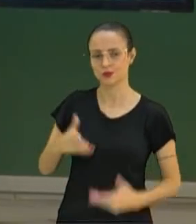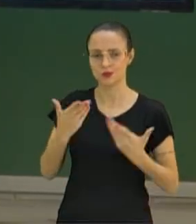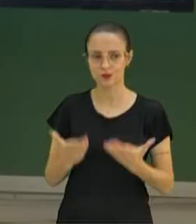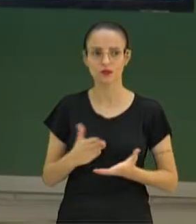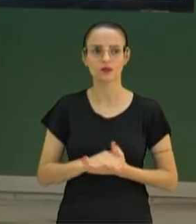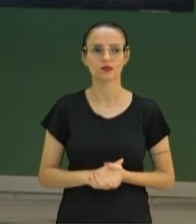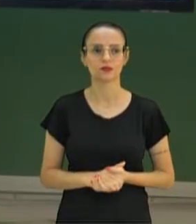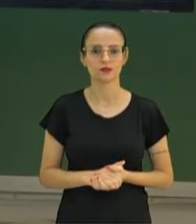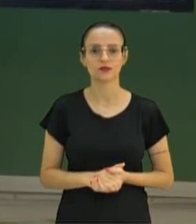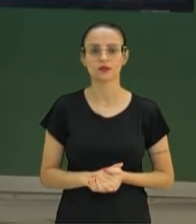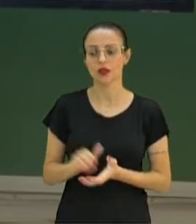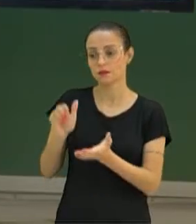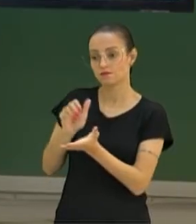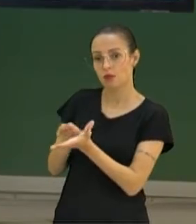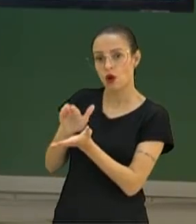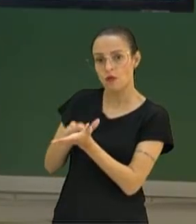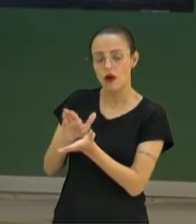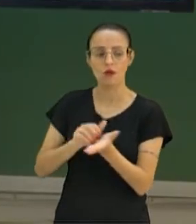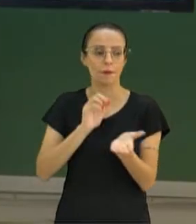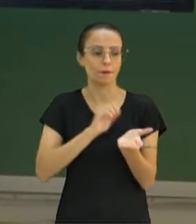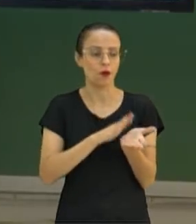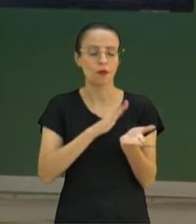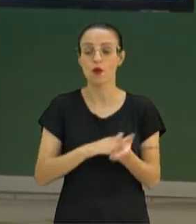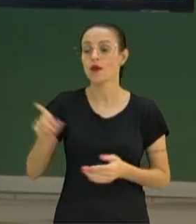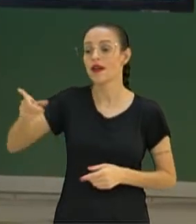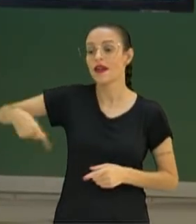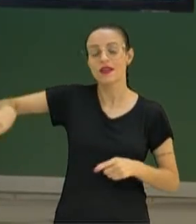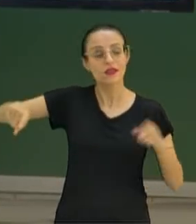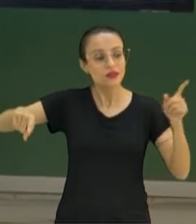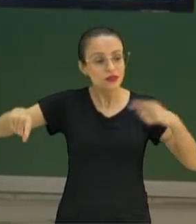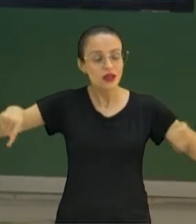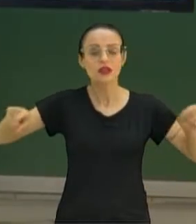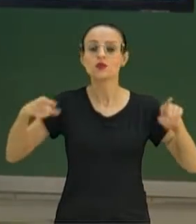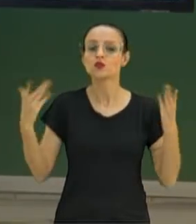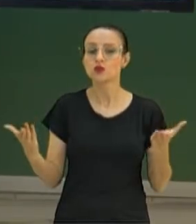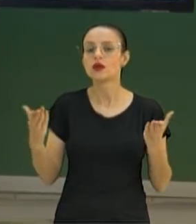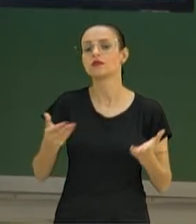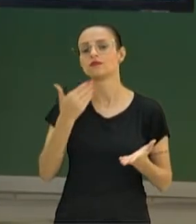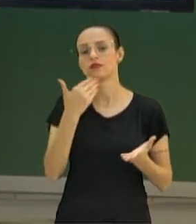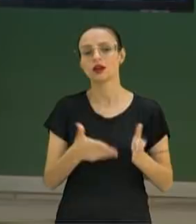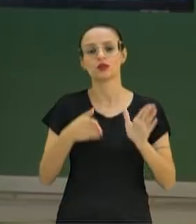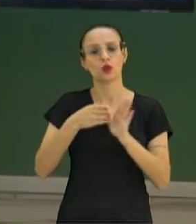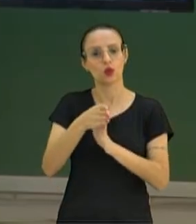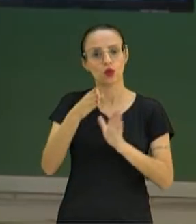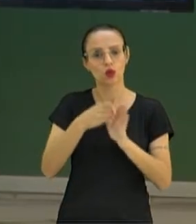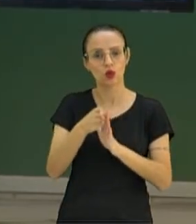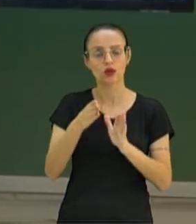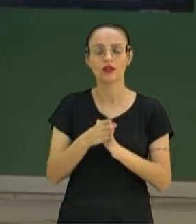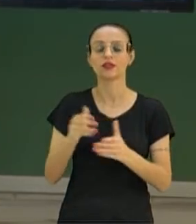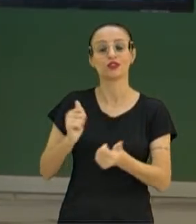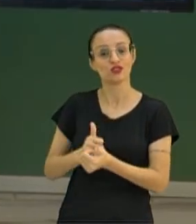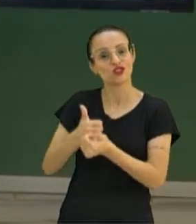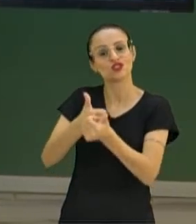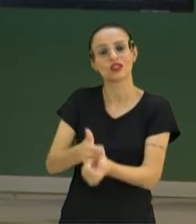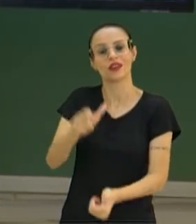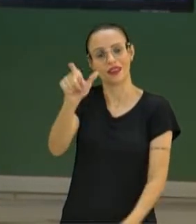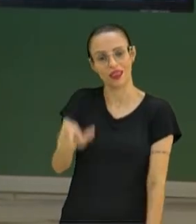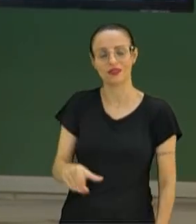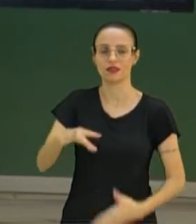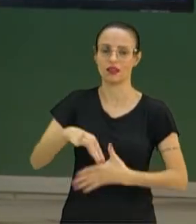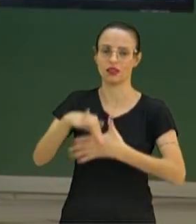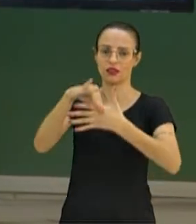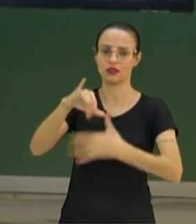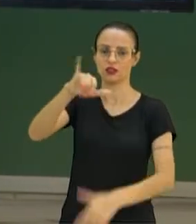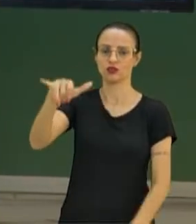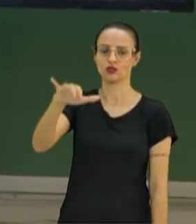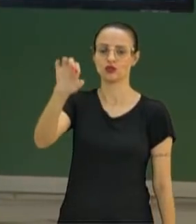né. Expulsos de suas terras, os sertanejos passam a buscar orientação e a seguir esse beato monge José Maria, né,